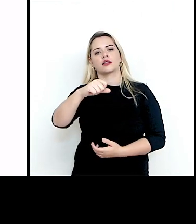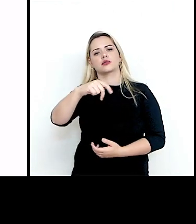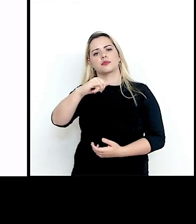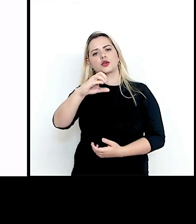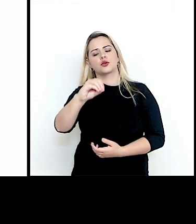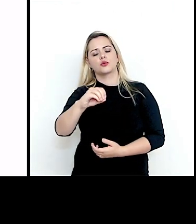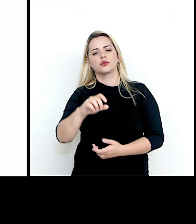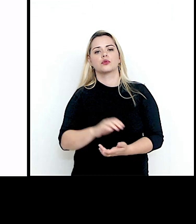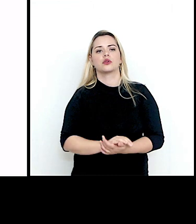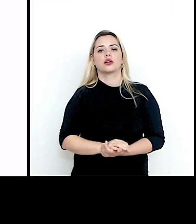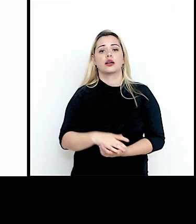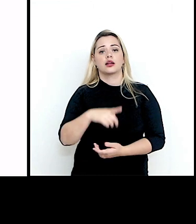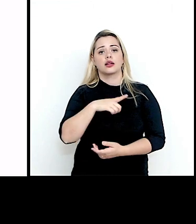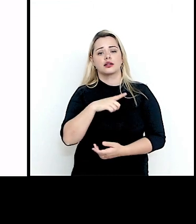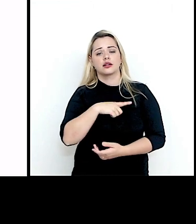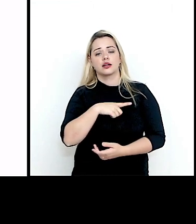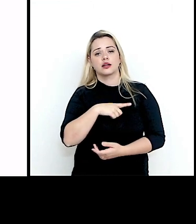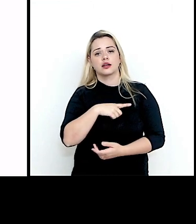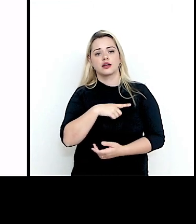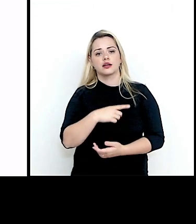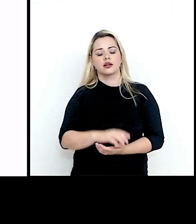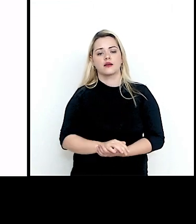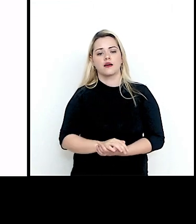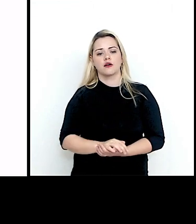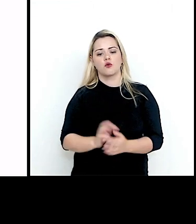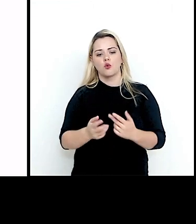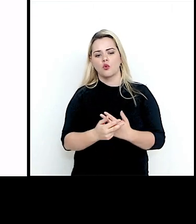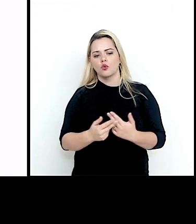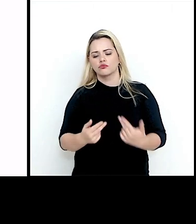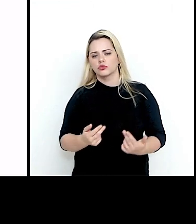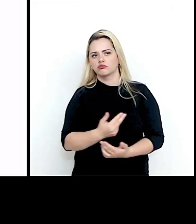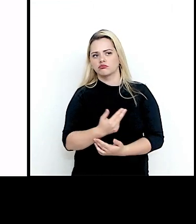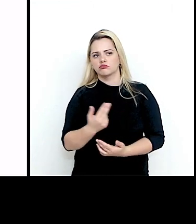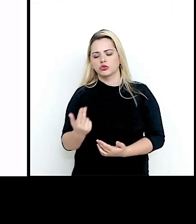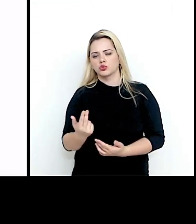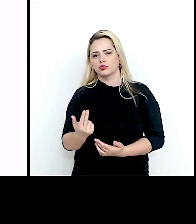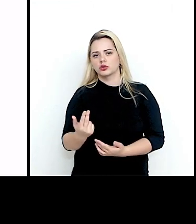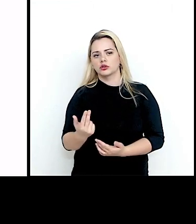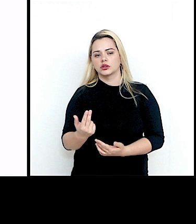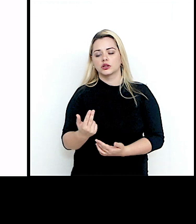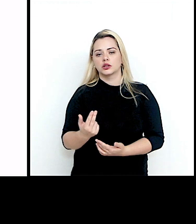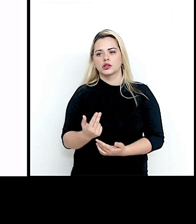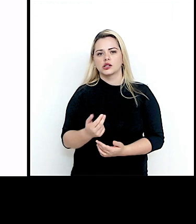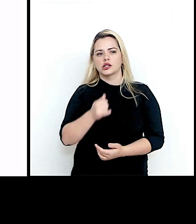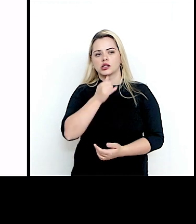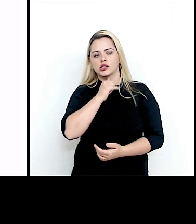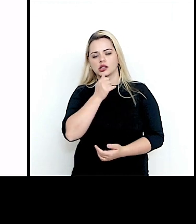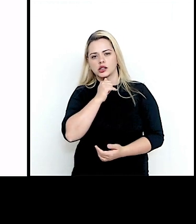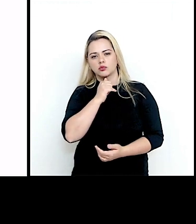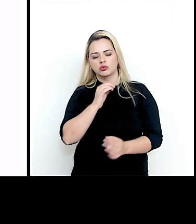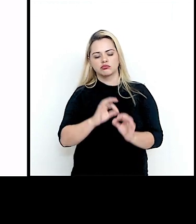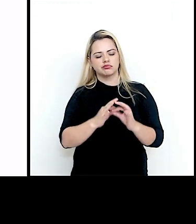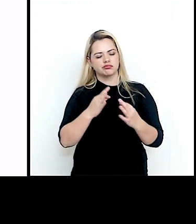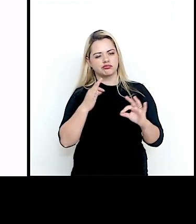ormuz o mar animais mais anamã e aqui nós vemos por exemplo é um